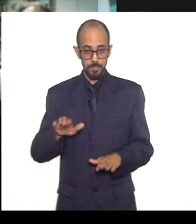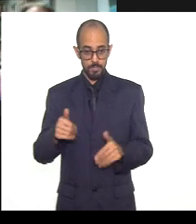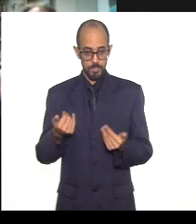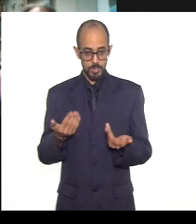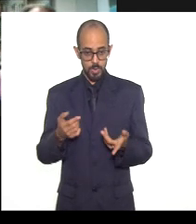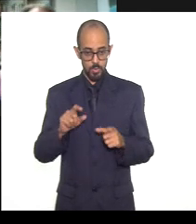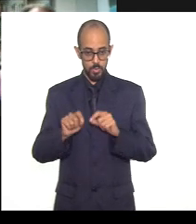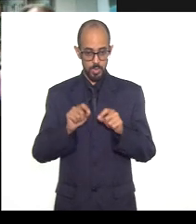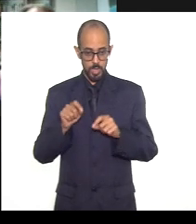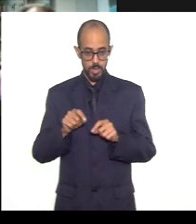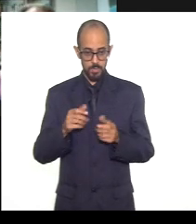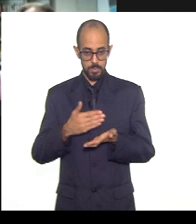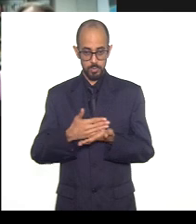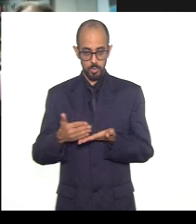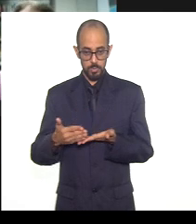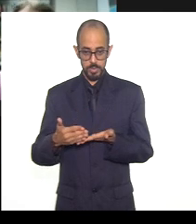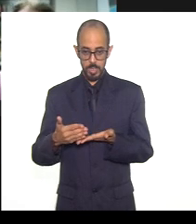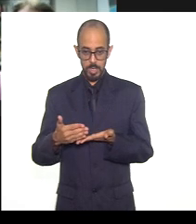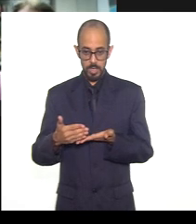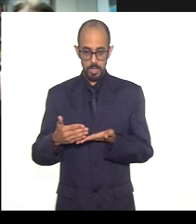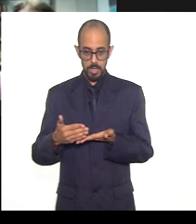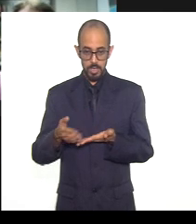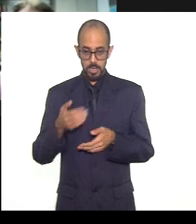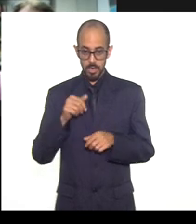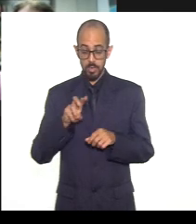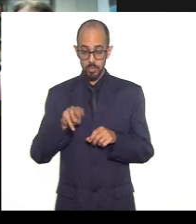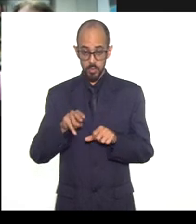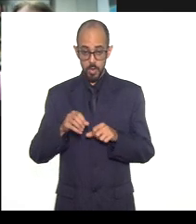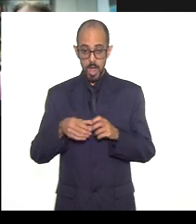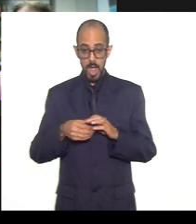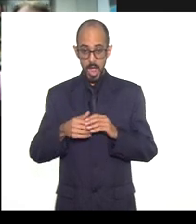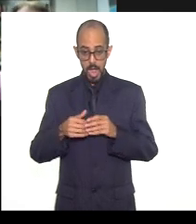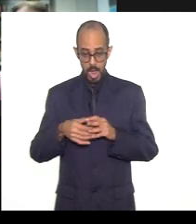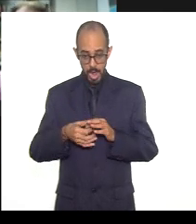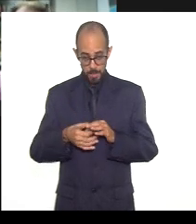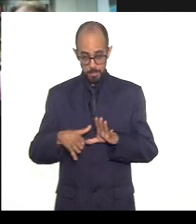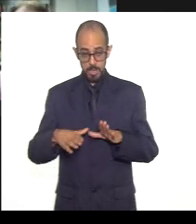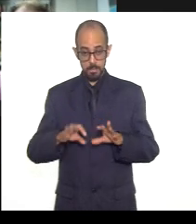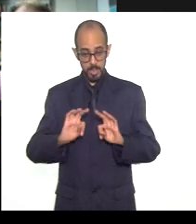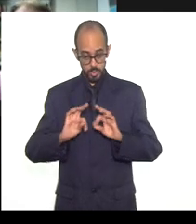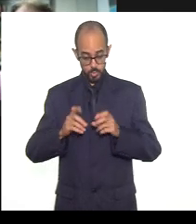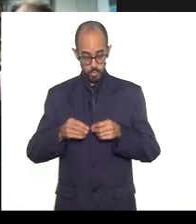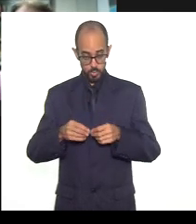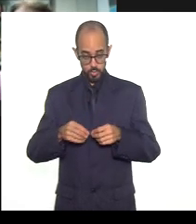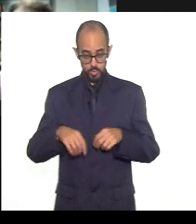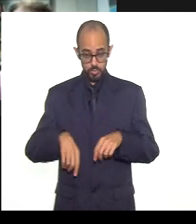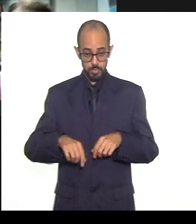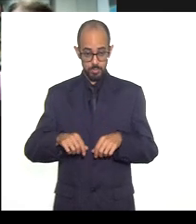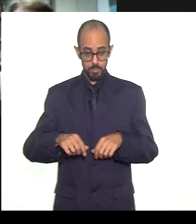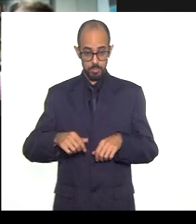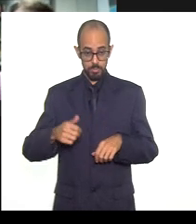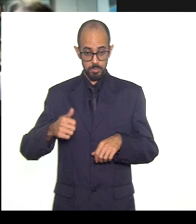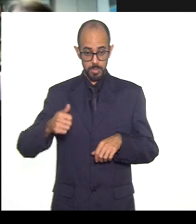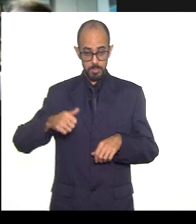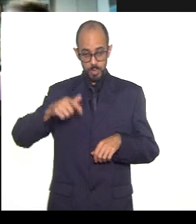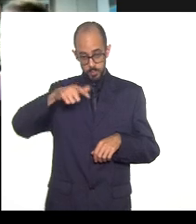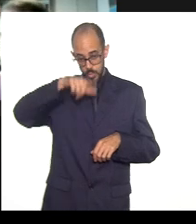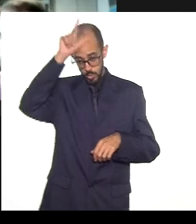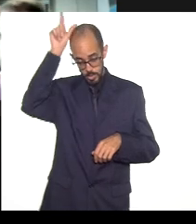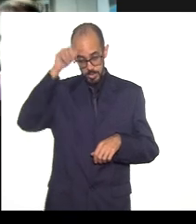Então vamos aqui. Vamos aqui. Eu vou abrir para todos. Vamos lá. O Luiz pediu lá com o